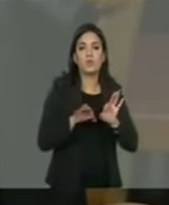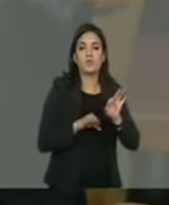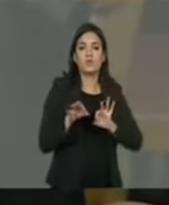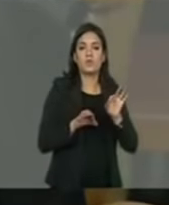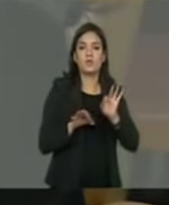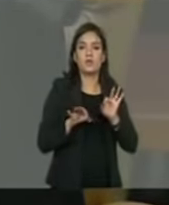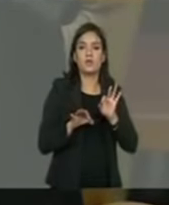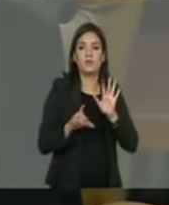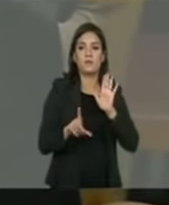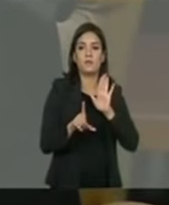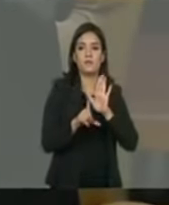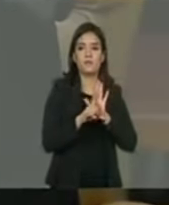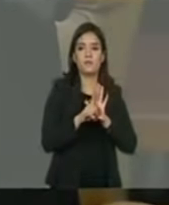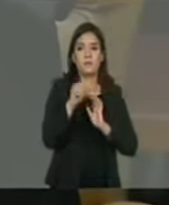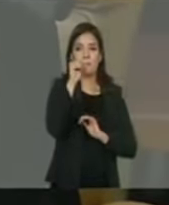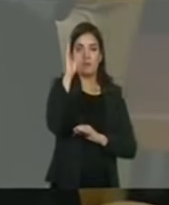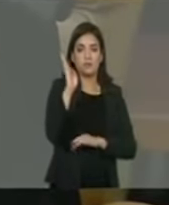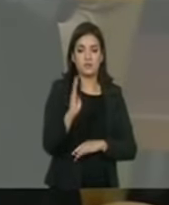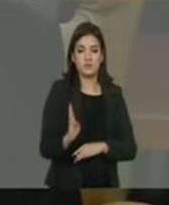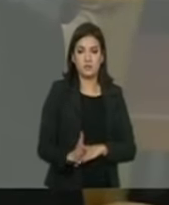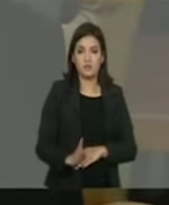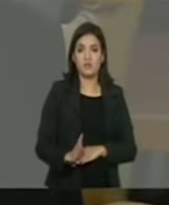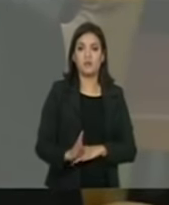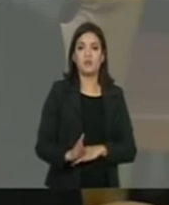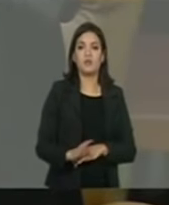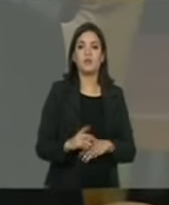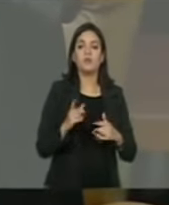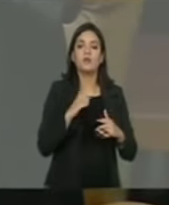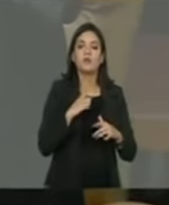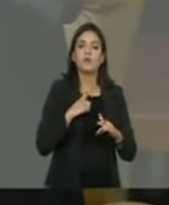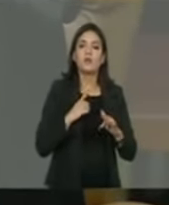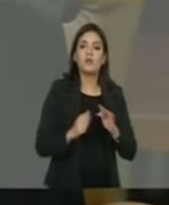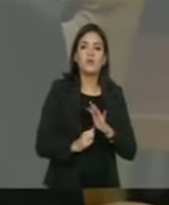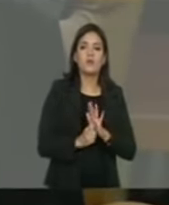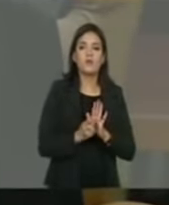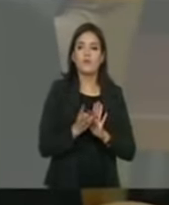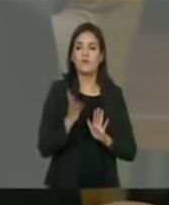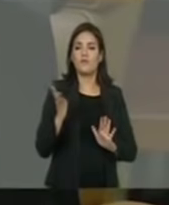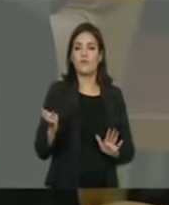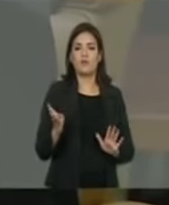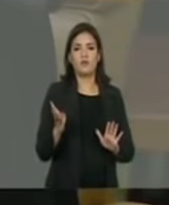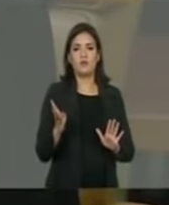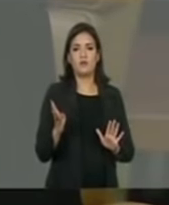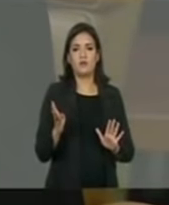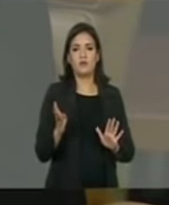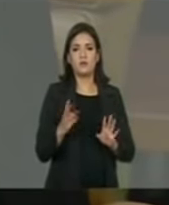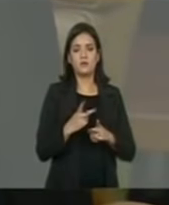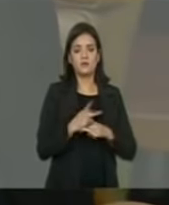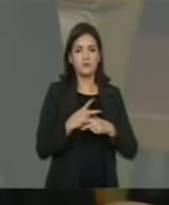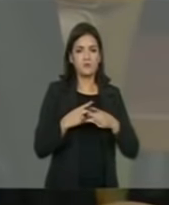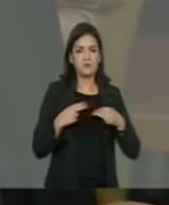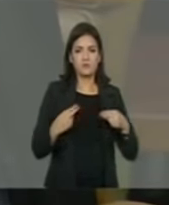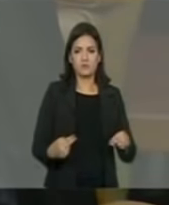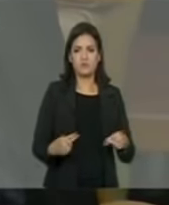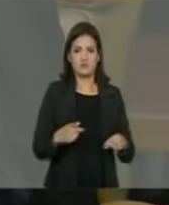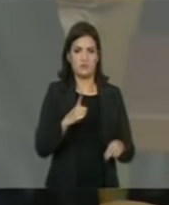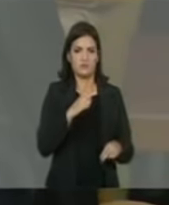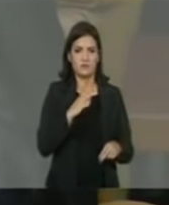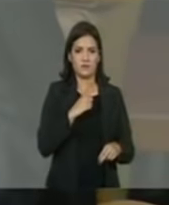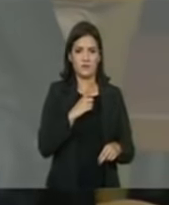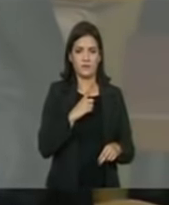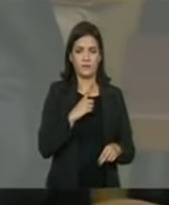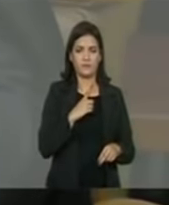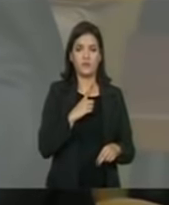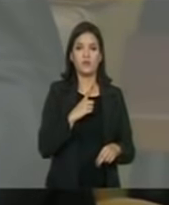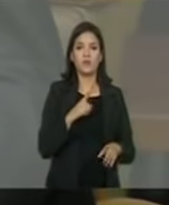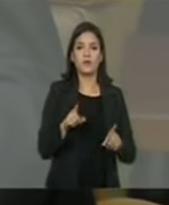deve ser considerado nas múltiplas nas múltiplas dimensões em que se projeta valendo destacar